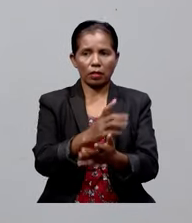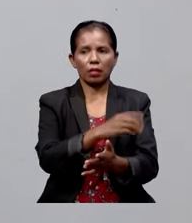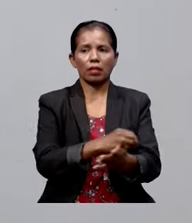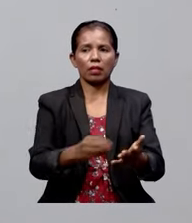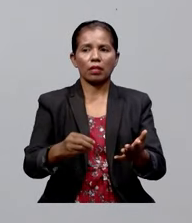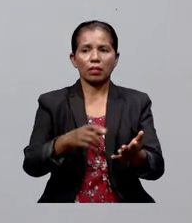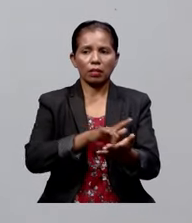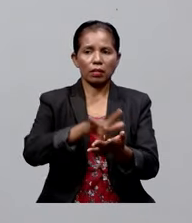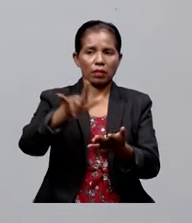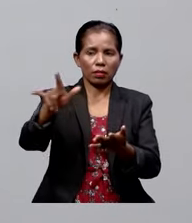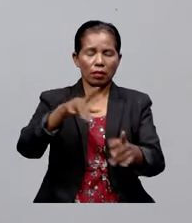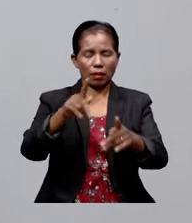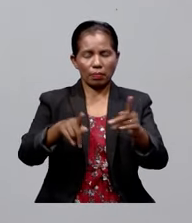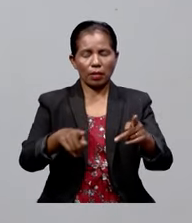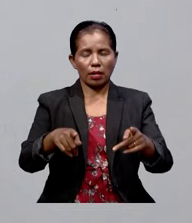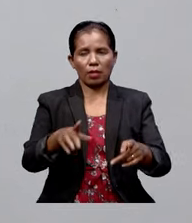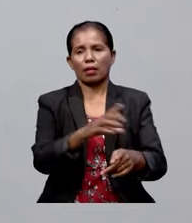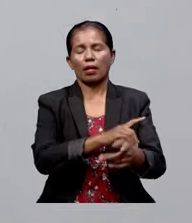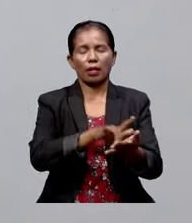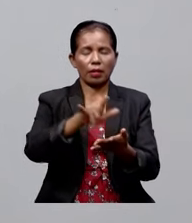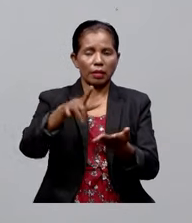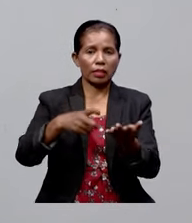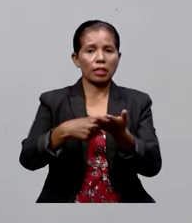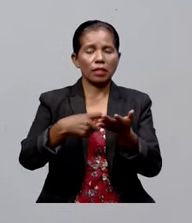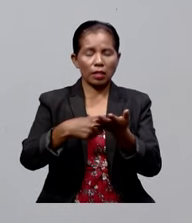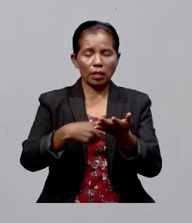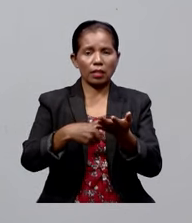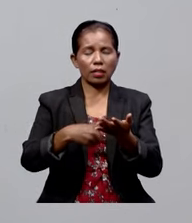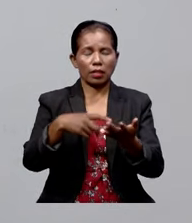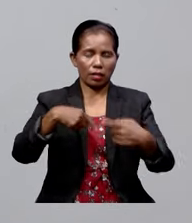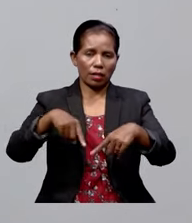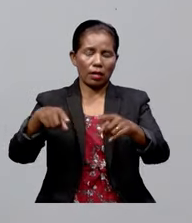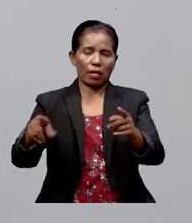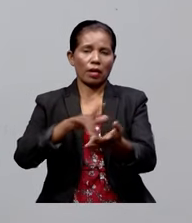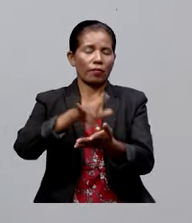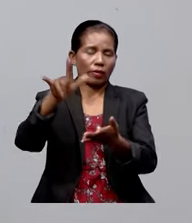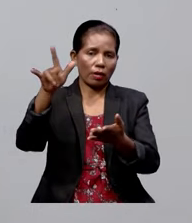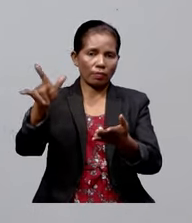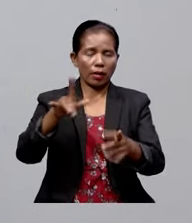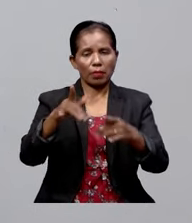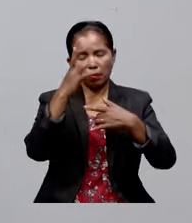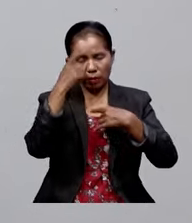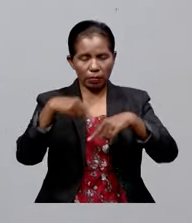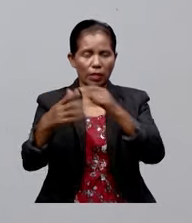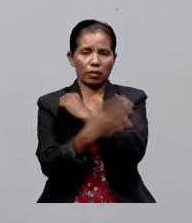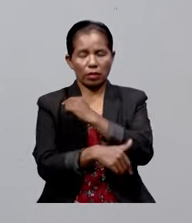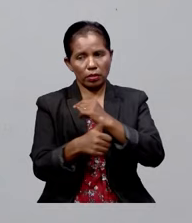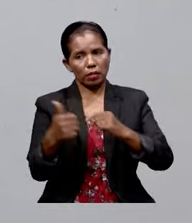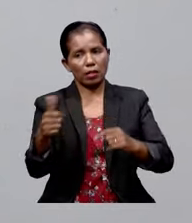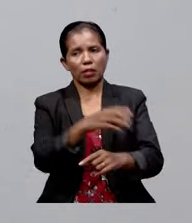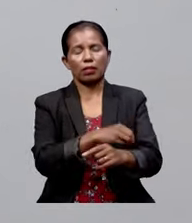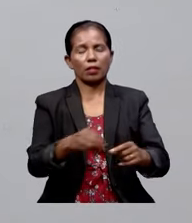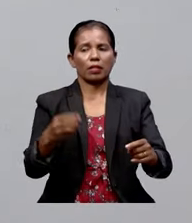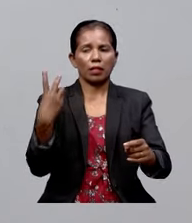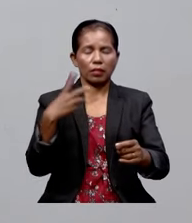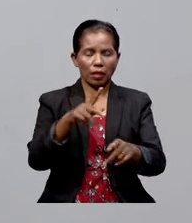tiquete avião paciente se Railiu e tá retang 2.1. Também etiquete avião, mas custo operacional, custo alojamento,